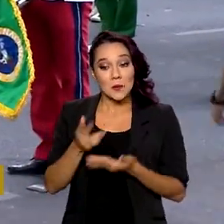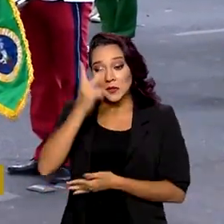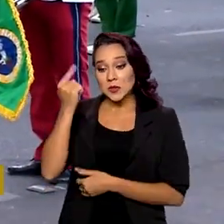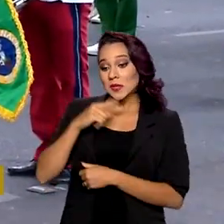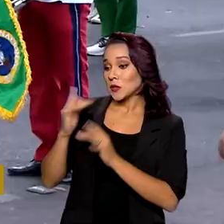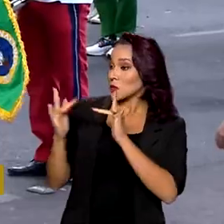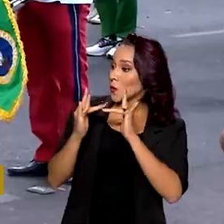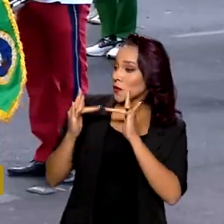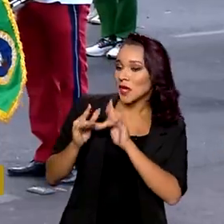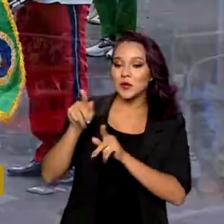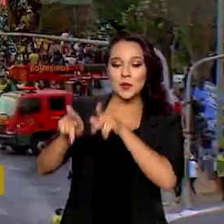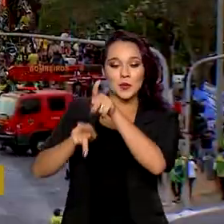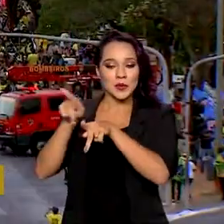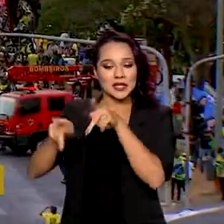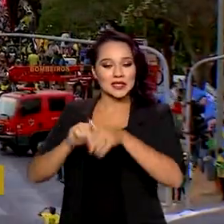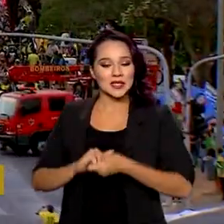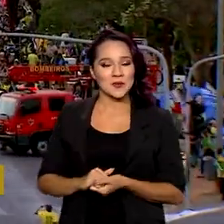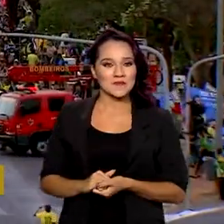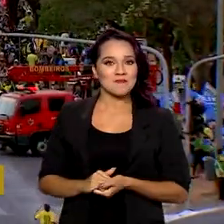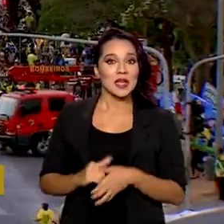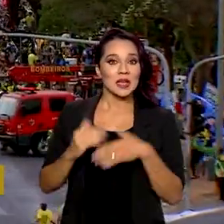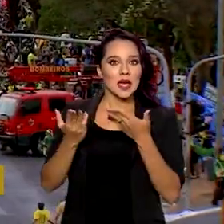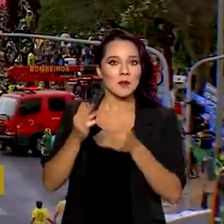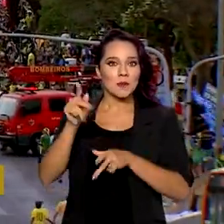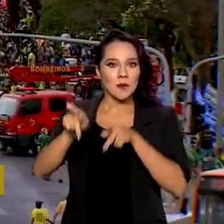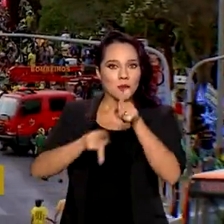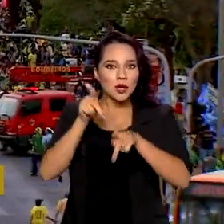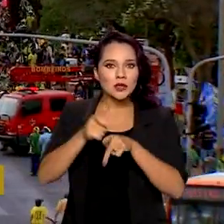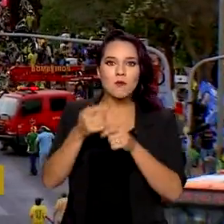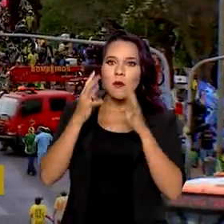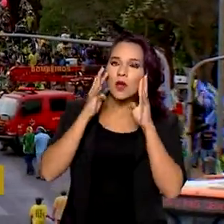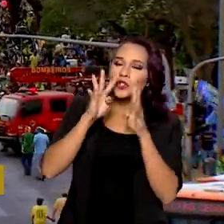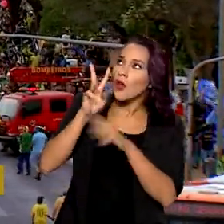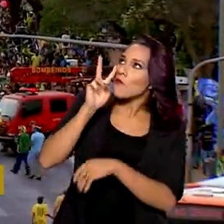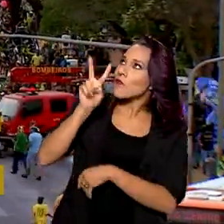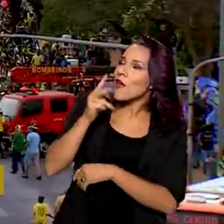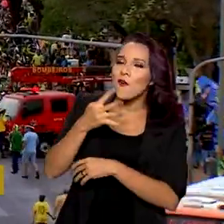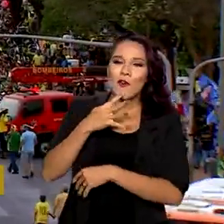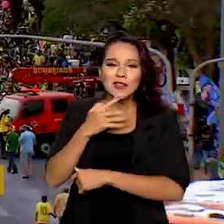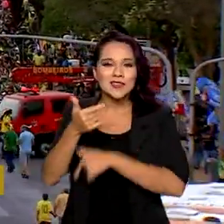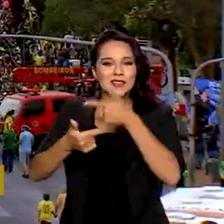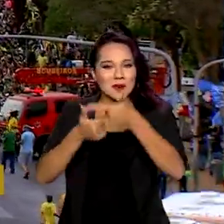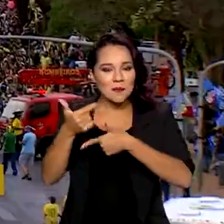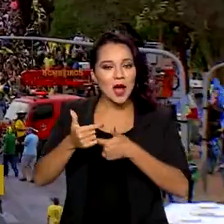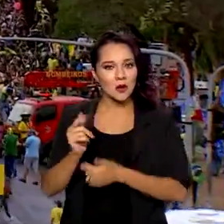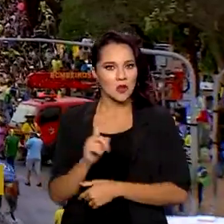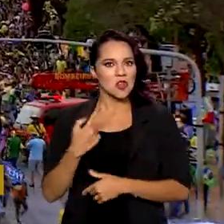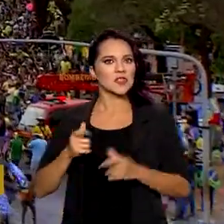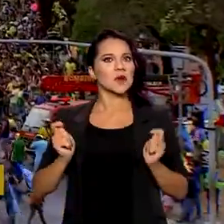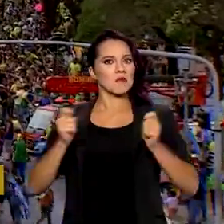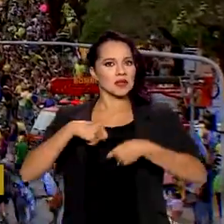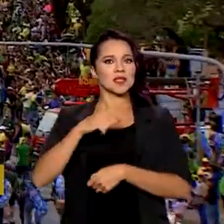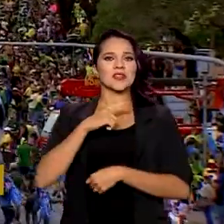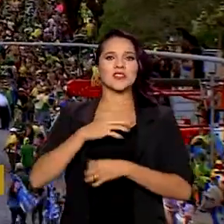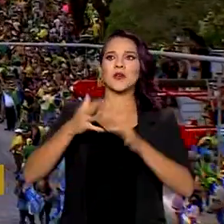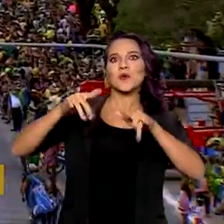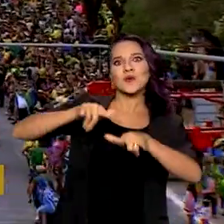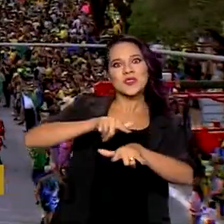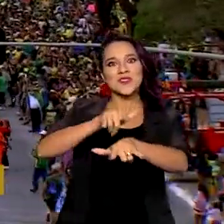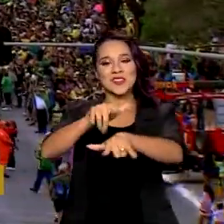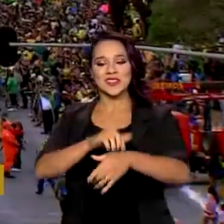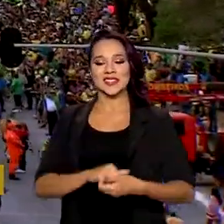tenha esse contato com o público, para justamente que o público possa conhecer um pouco do nosso trabalho, da nossa capacidade com as aeronaves que a gente